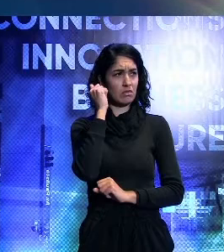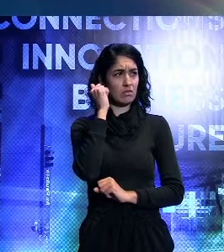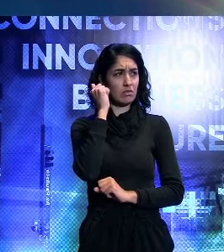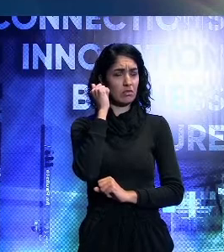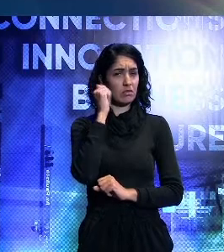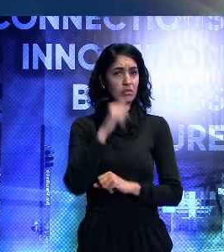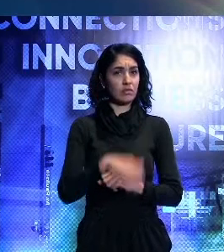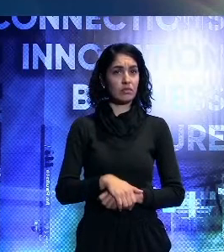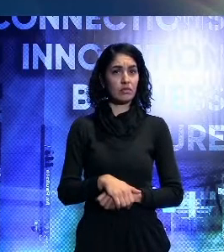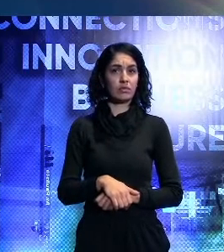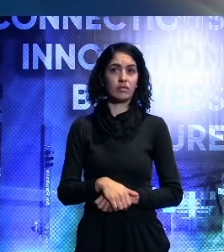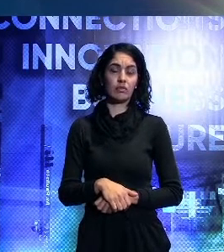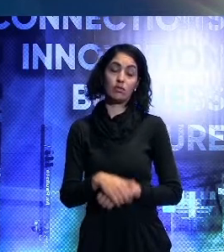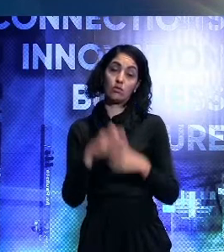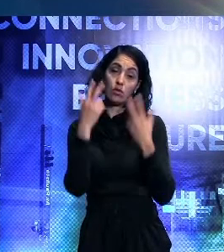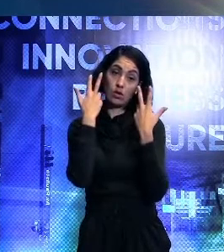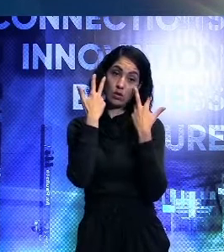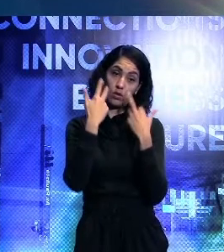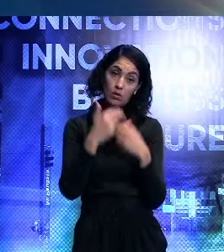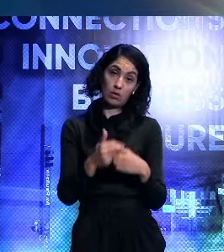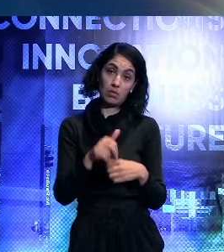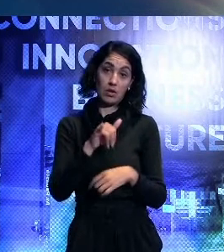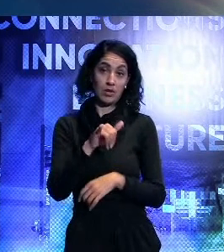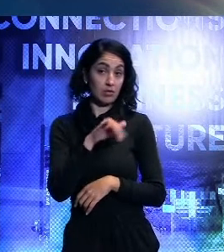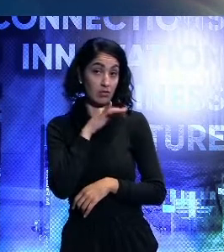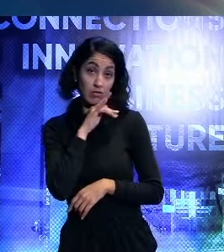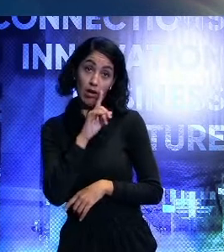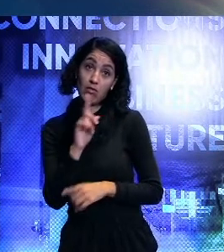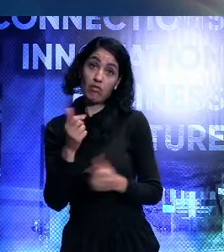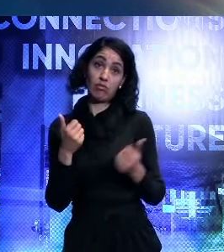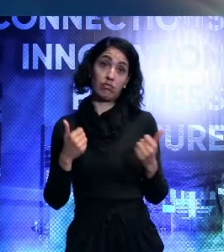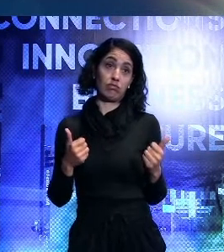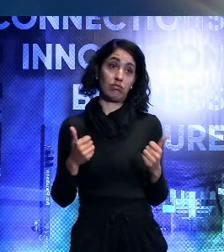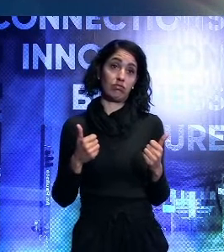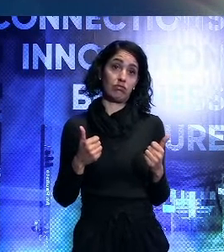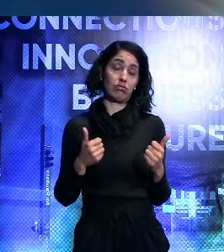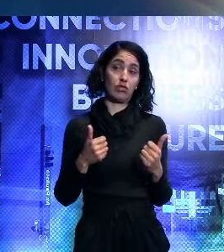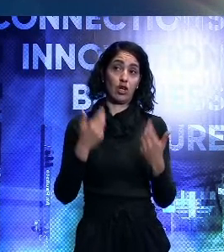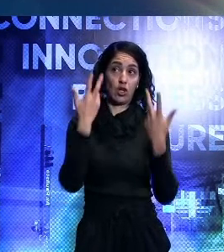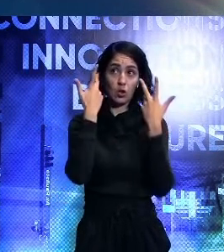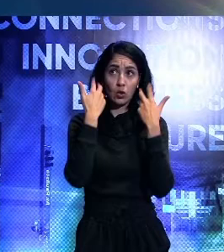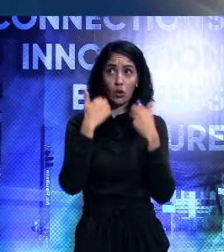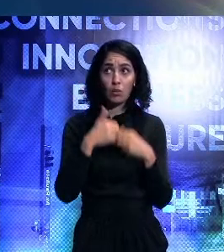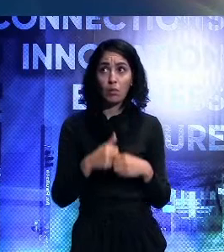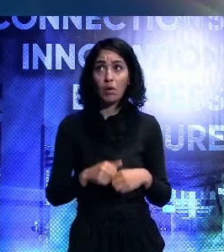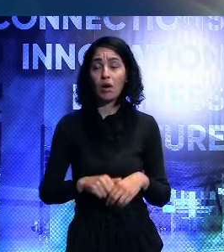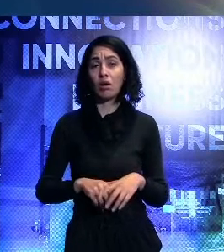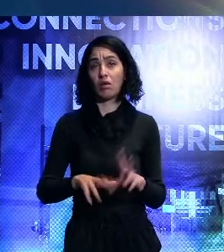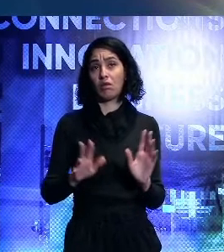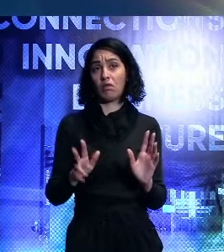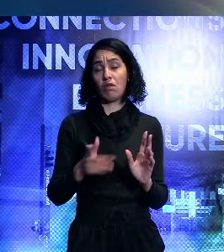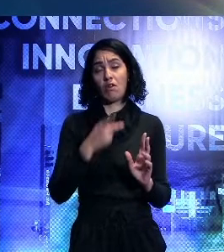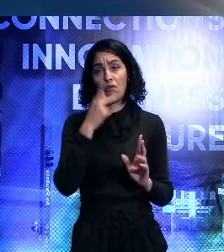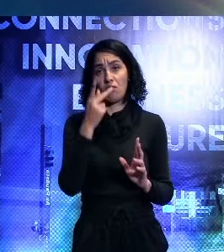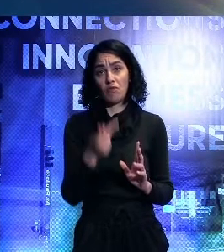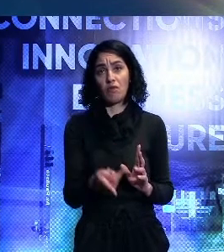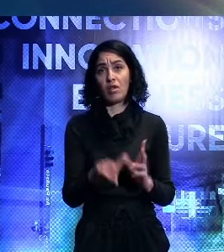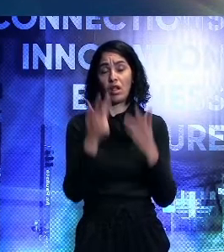A galera fala assim, é normal quando não está ruim, não é? Quando o grafando os negócios lá fala que está verde, não é o que está